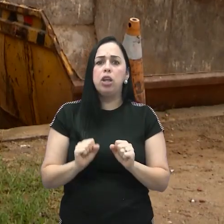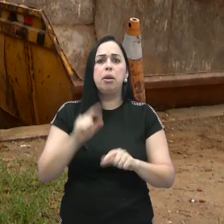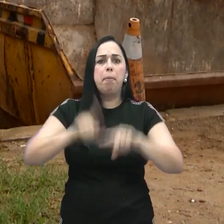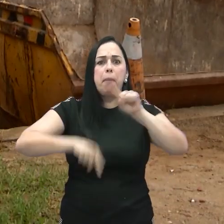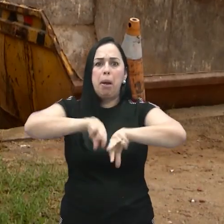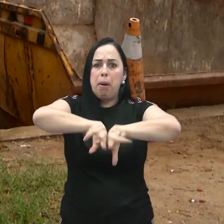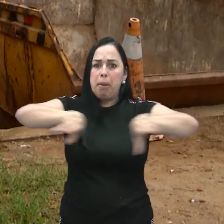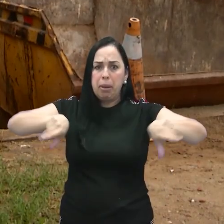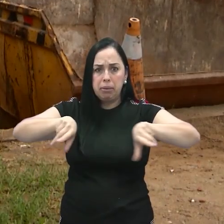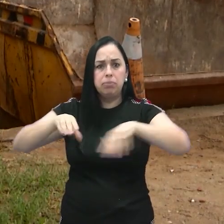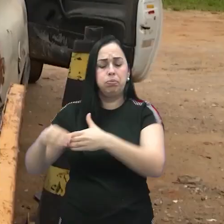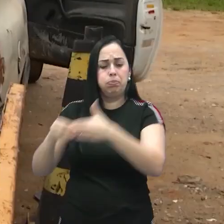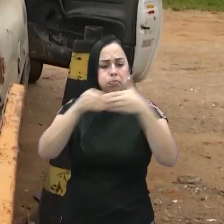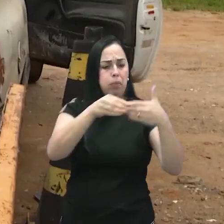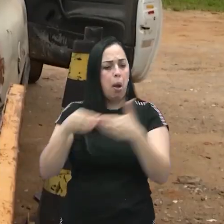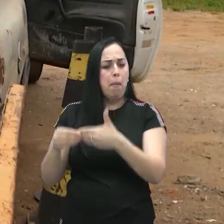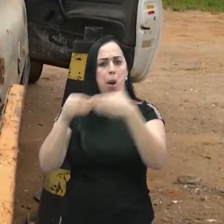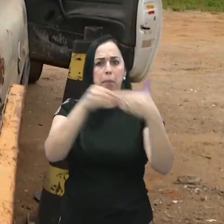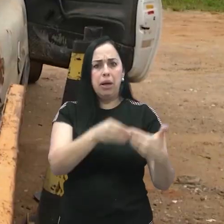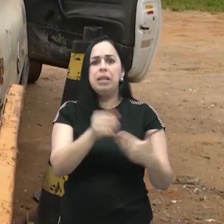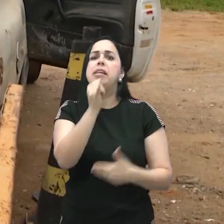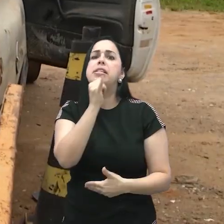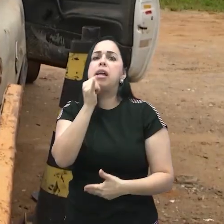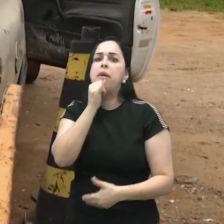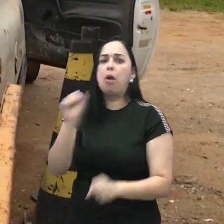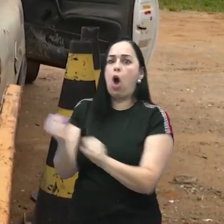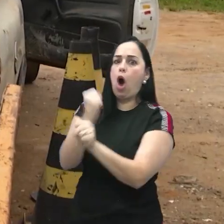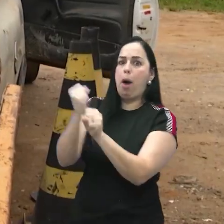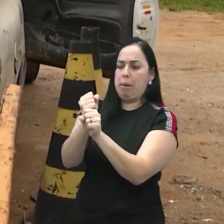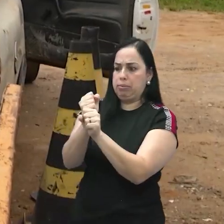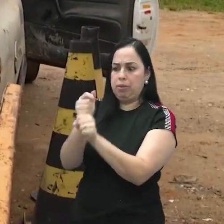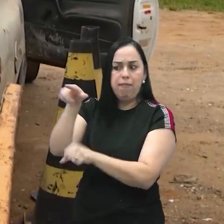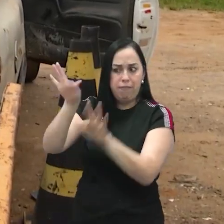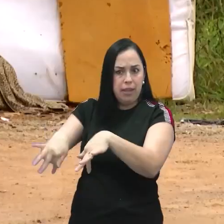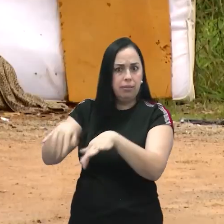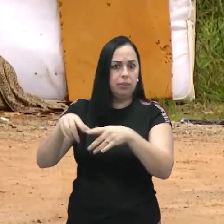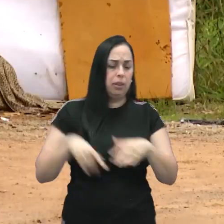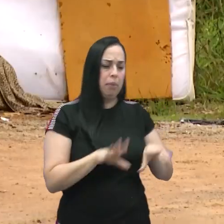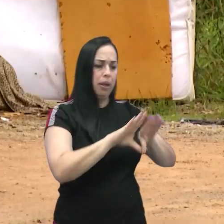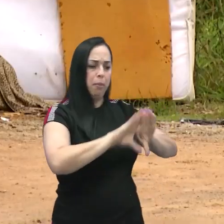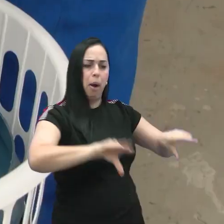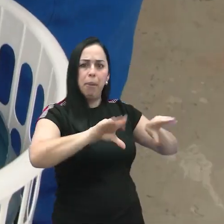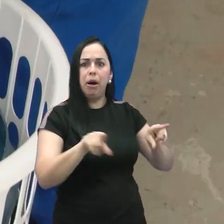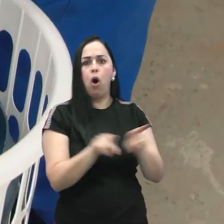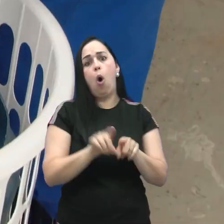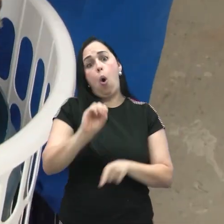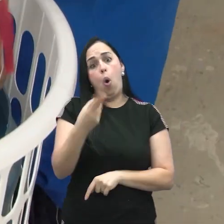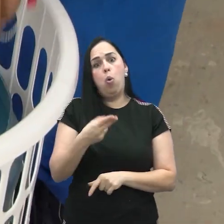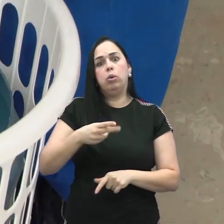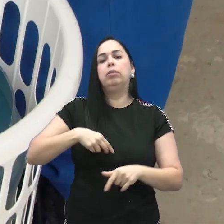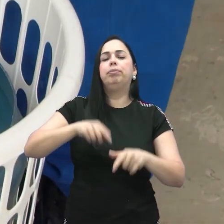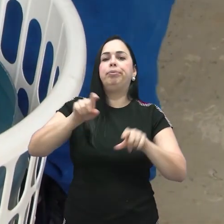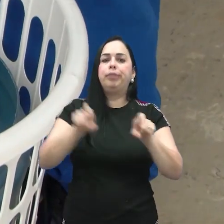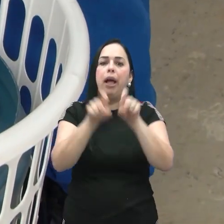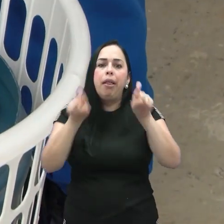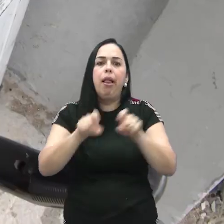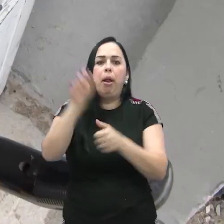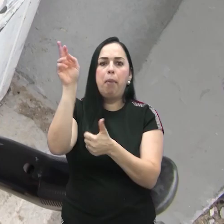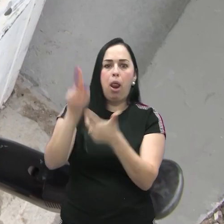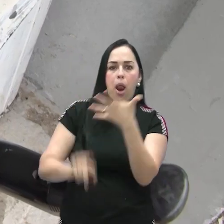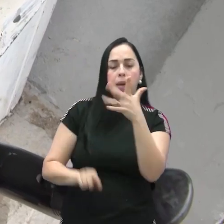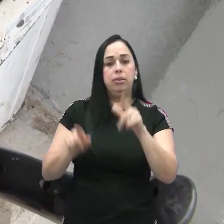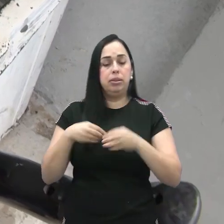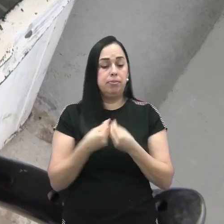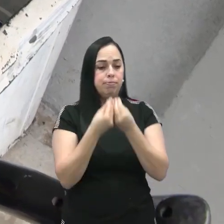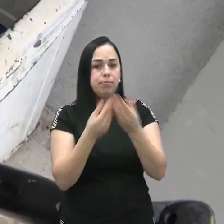pode trazer os materiais permitidos nesses locais, como restos de obras, móveis e equipamentos eletrônicos.